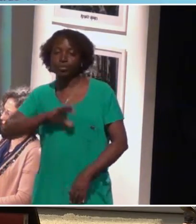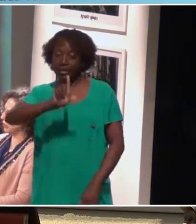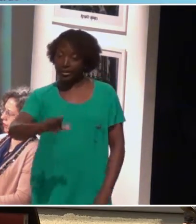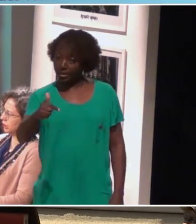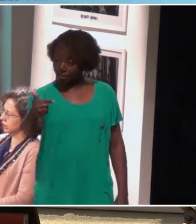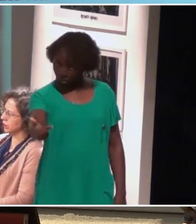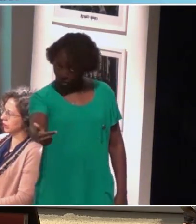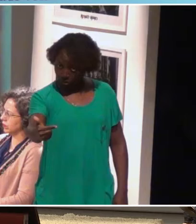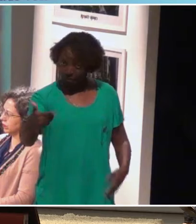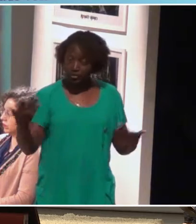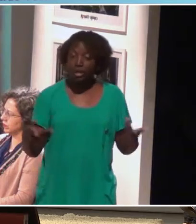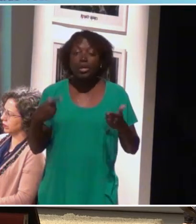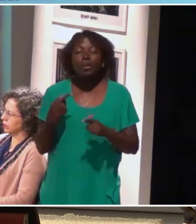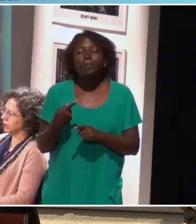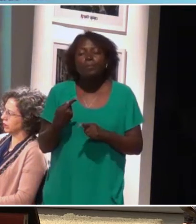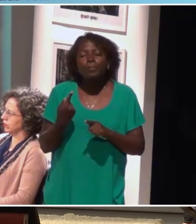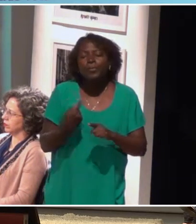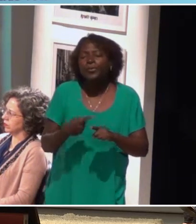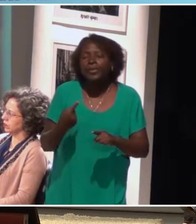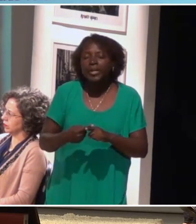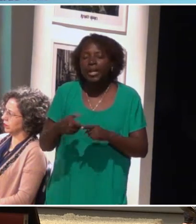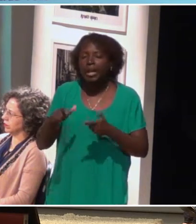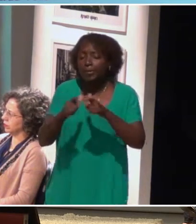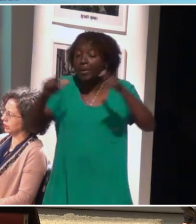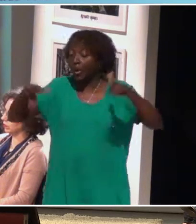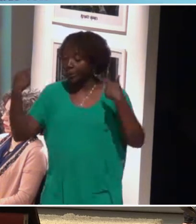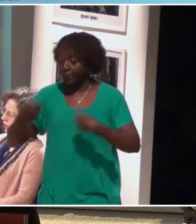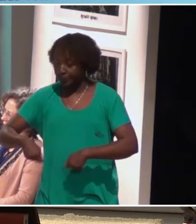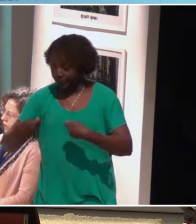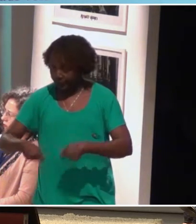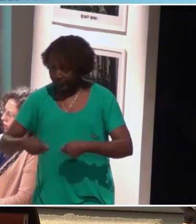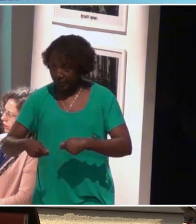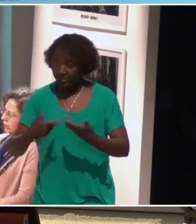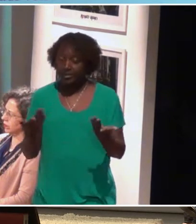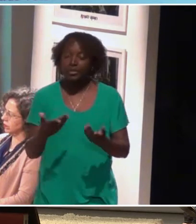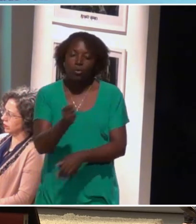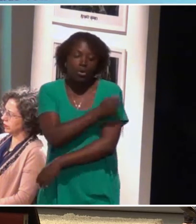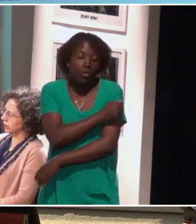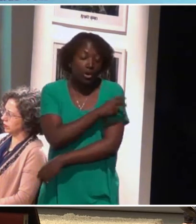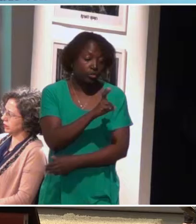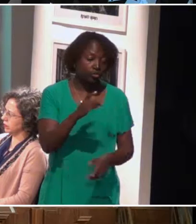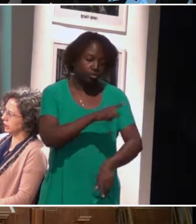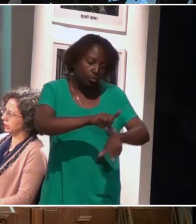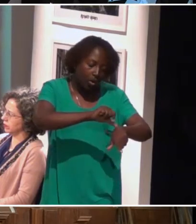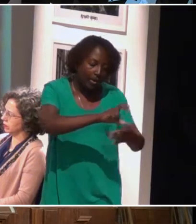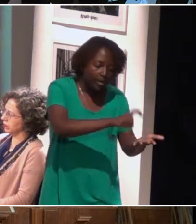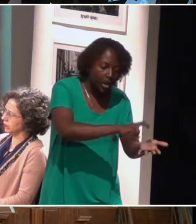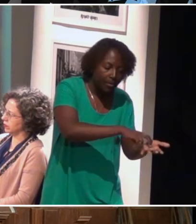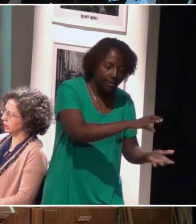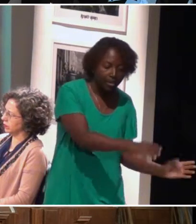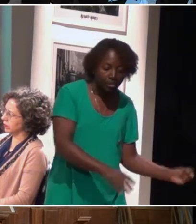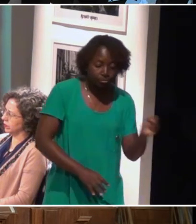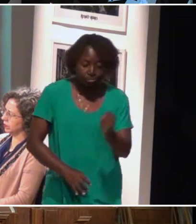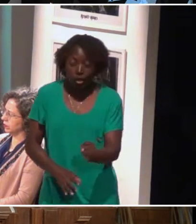é porque a necessidade foi muito grande. Aí a gente pegou a carona desse da manhã, que são alunos da rede, e colocamos a turma